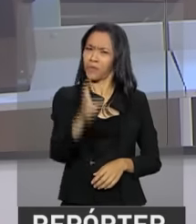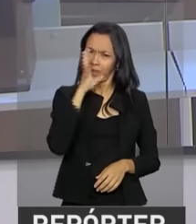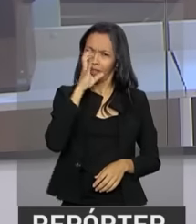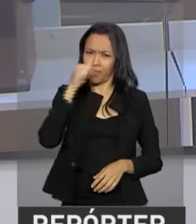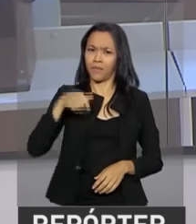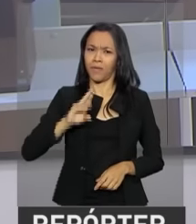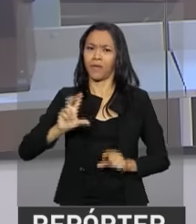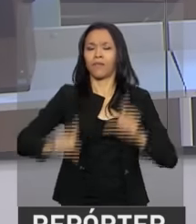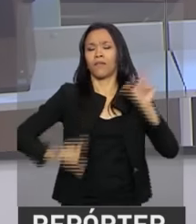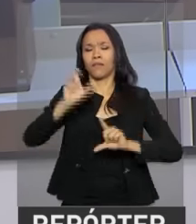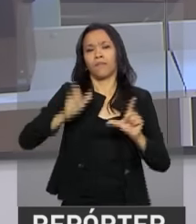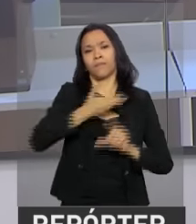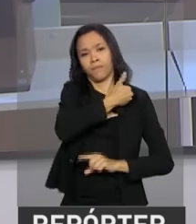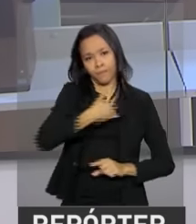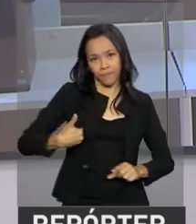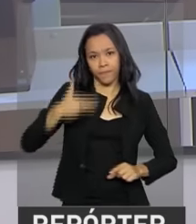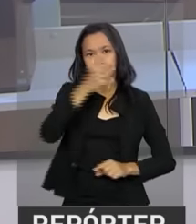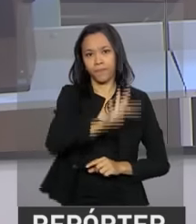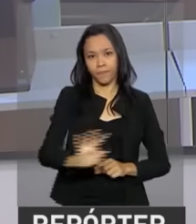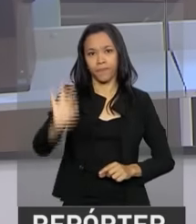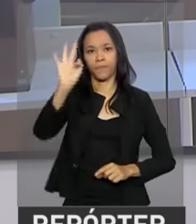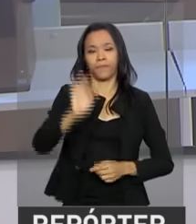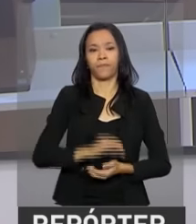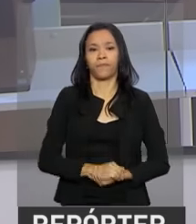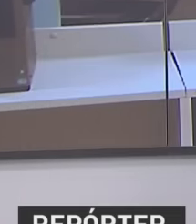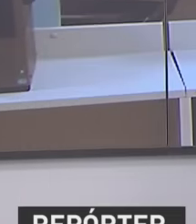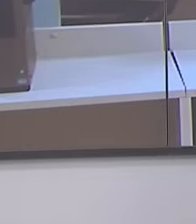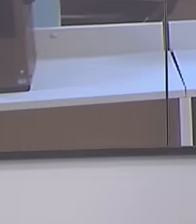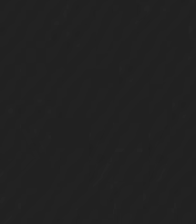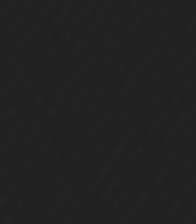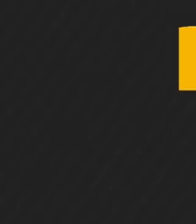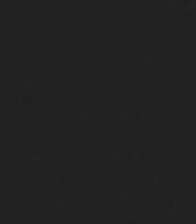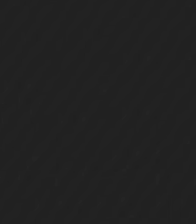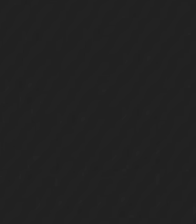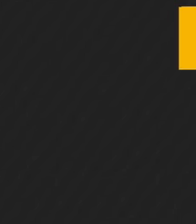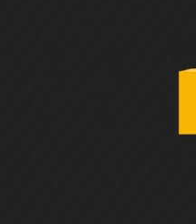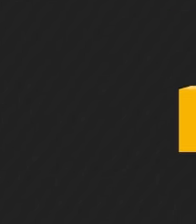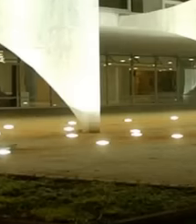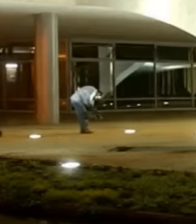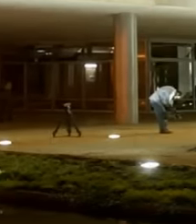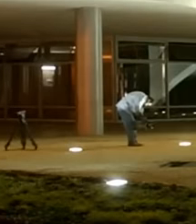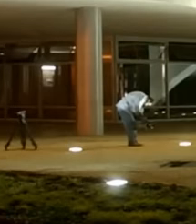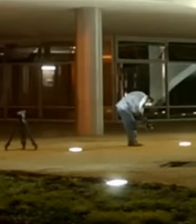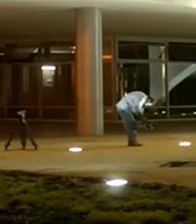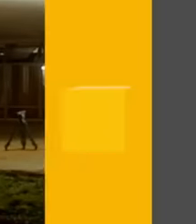com a gente aqui na NBR, a TV do Governo Federal.